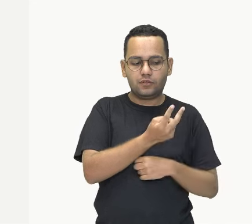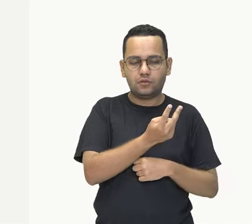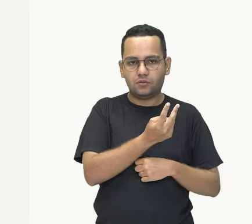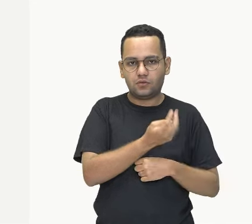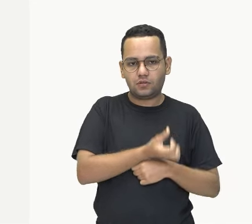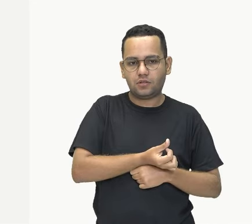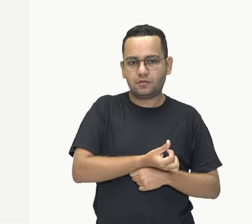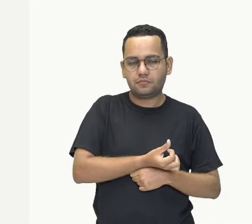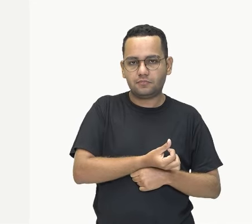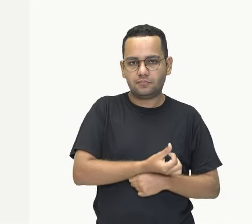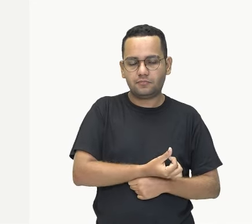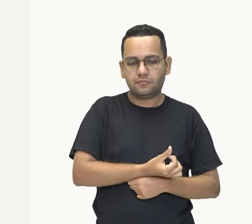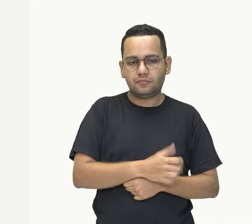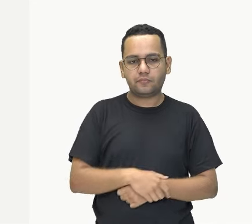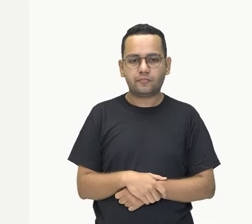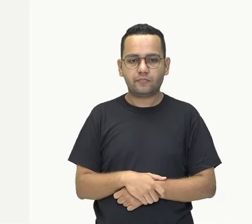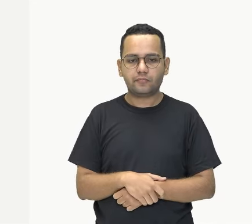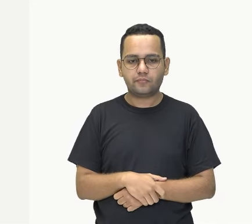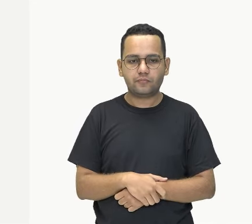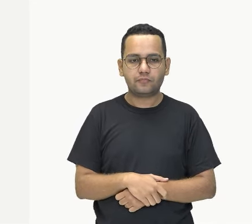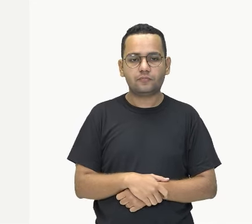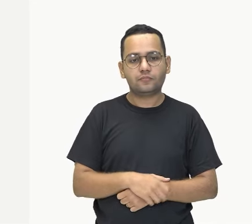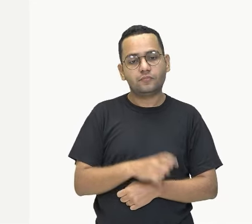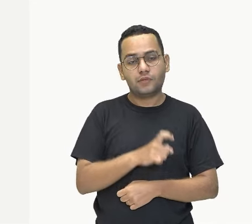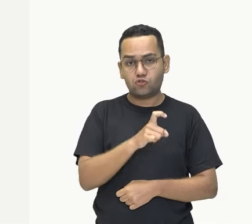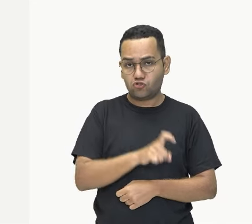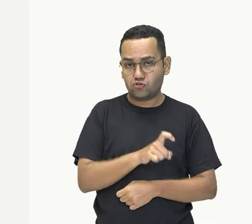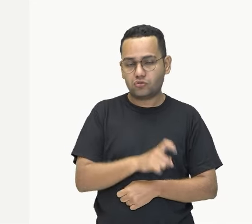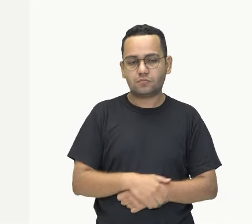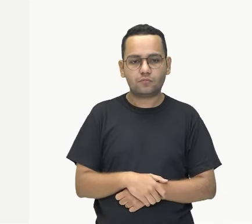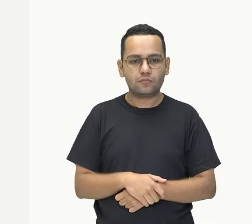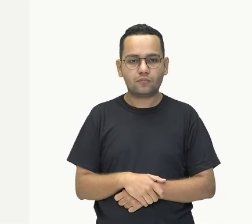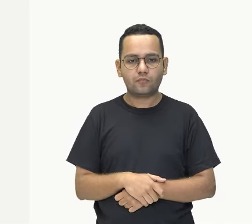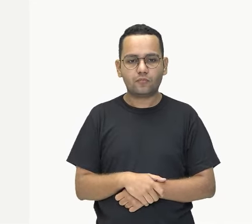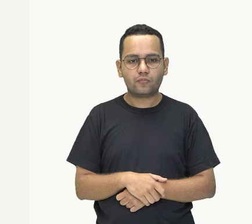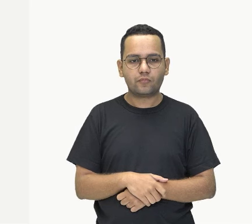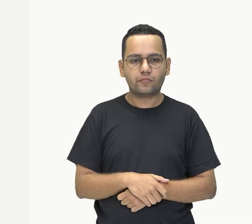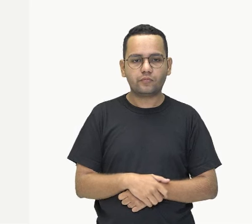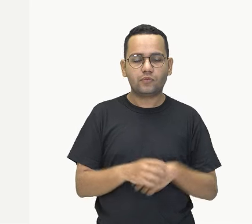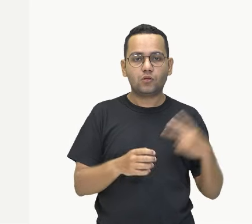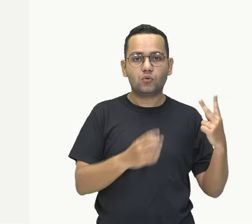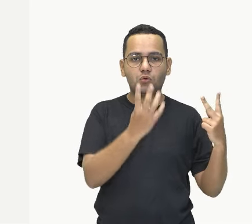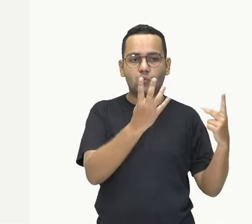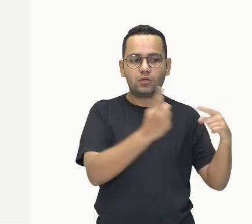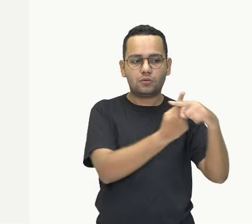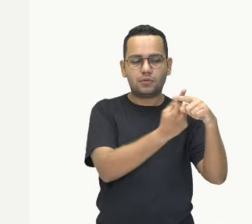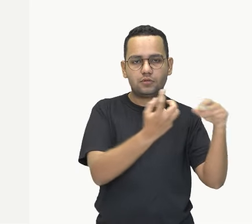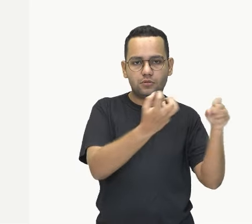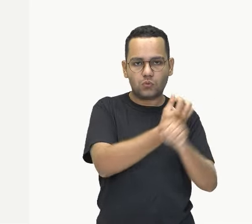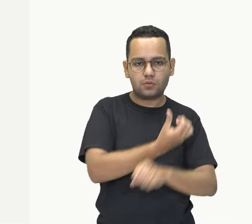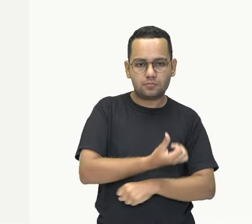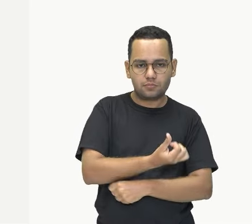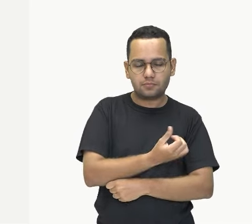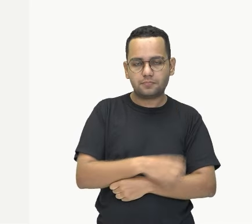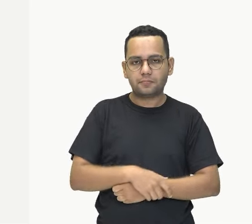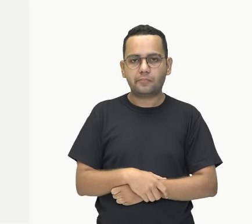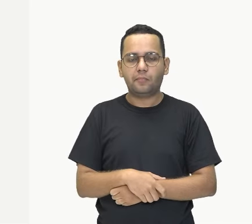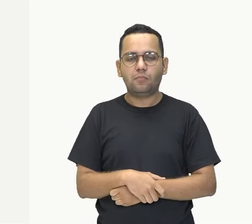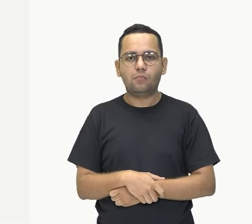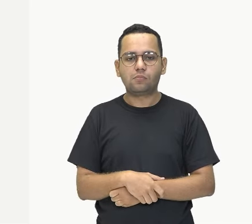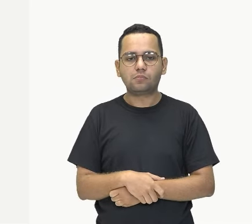6. Eu sei que aqui a minha base é o x e eu vou somar os expoentes. Ó. 2